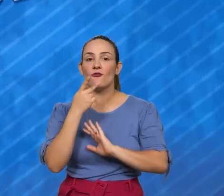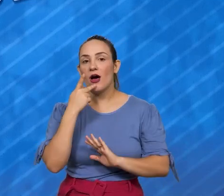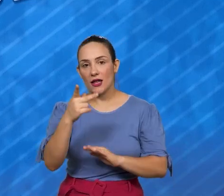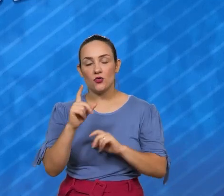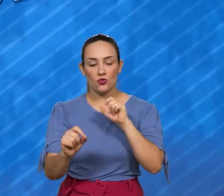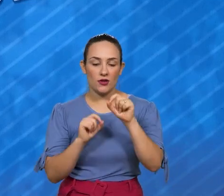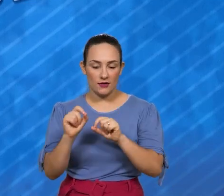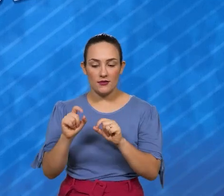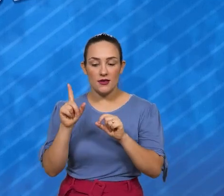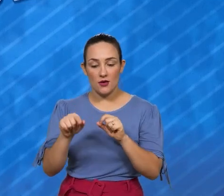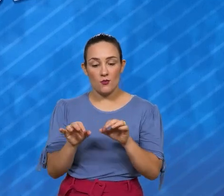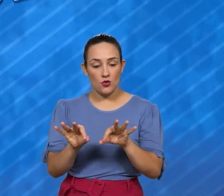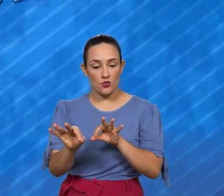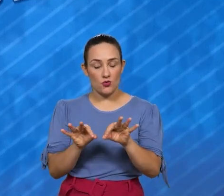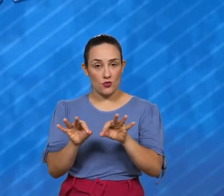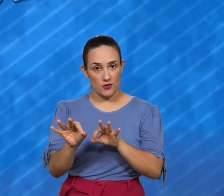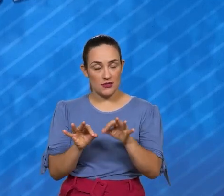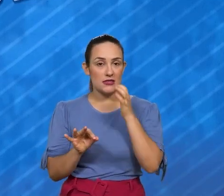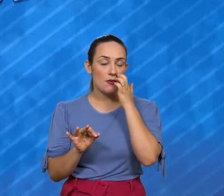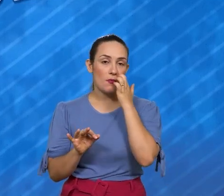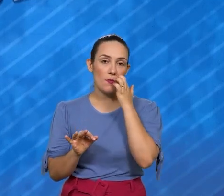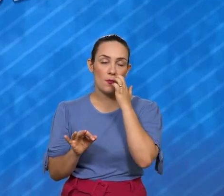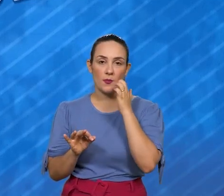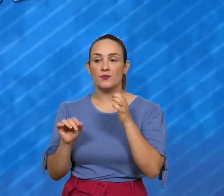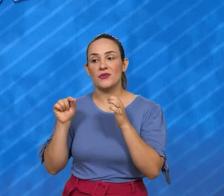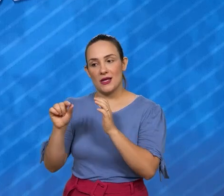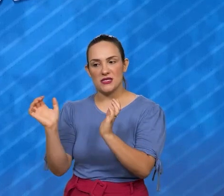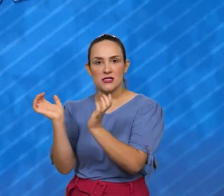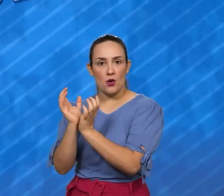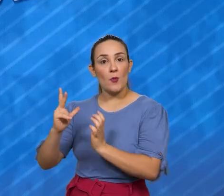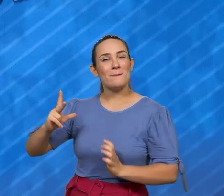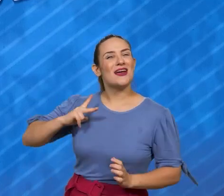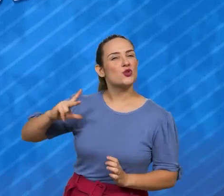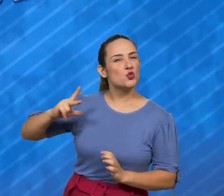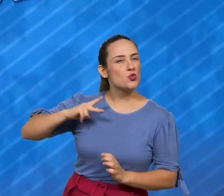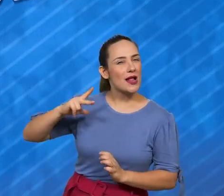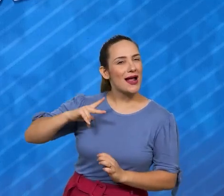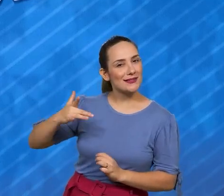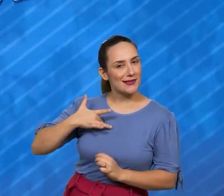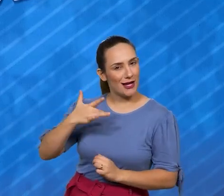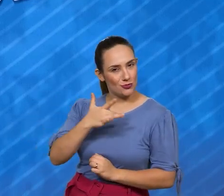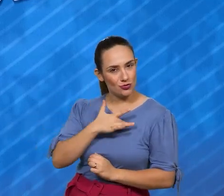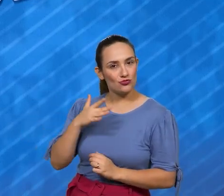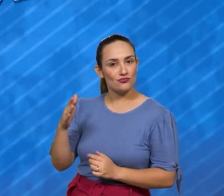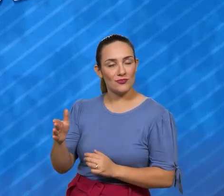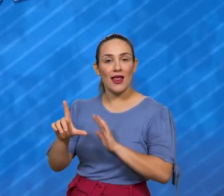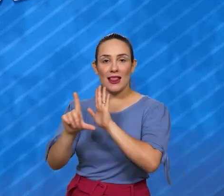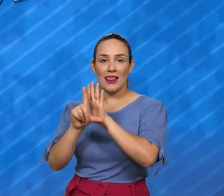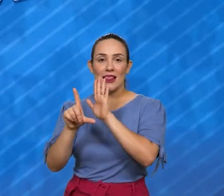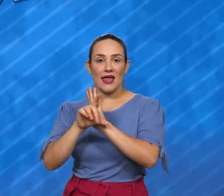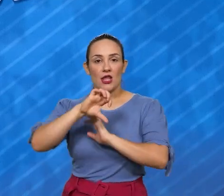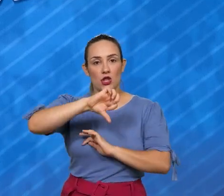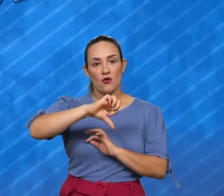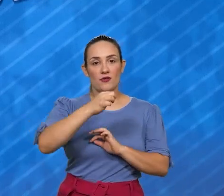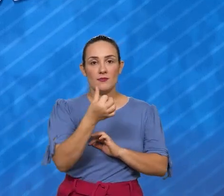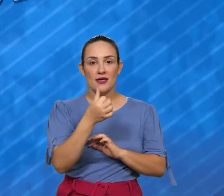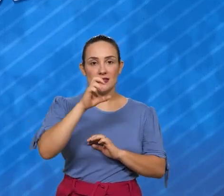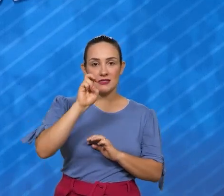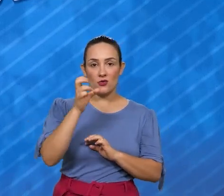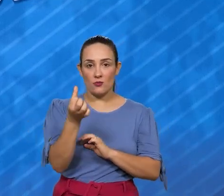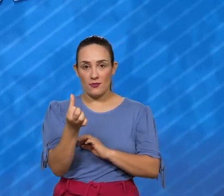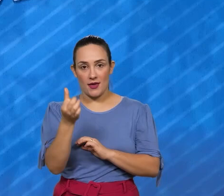na legislação, uma organização deste grupo de operadoras a partir da